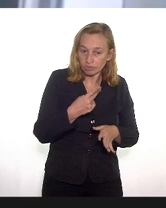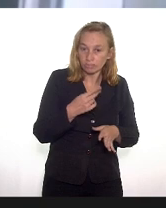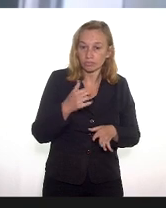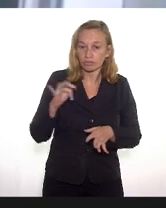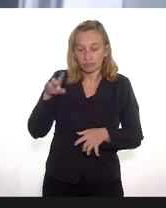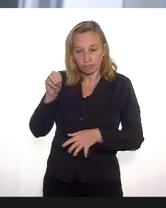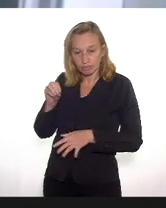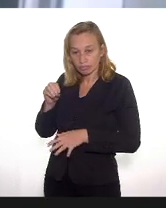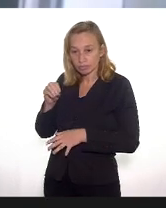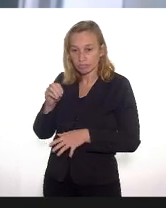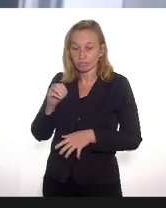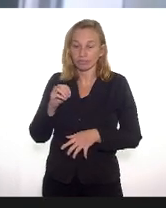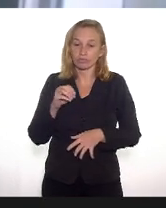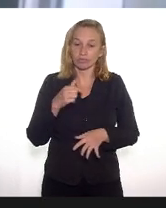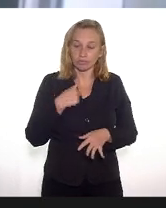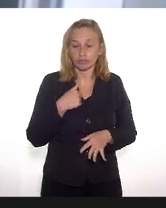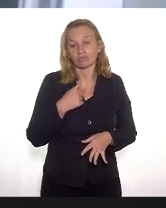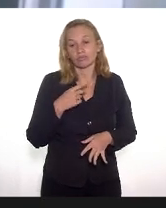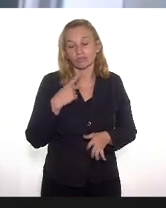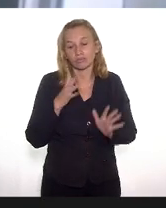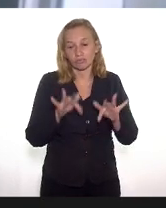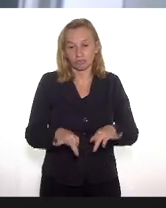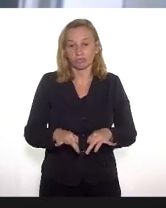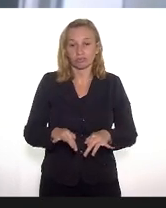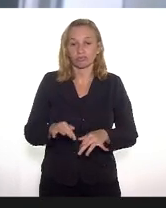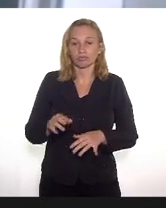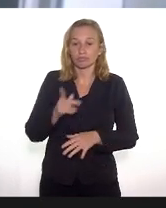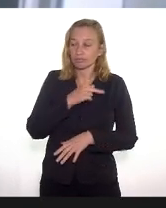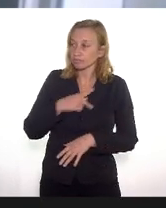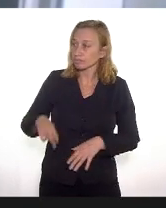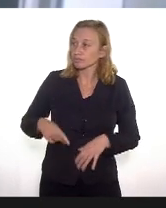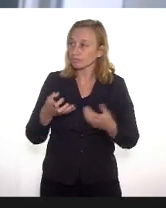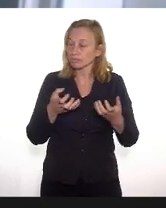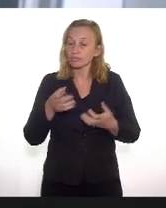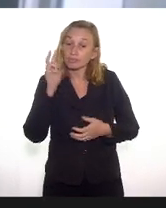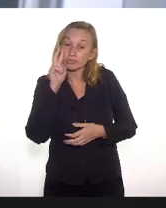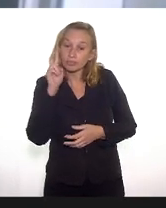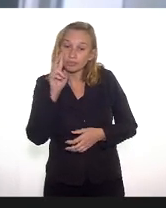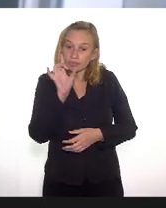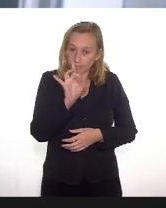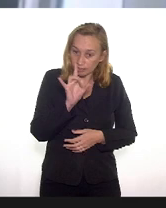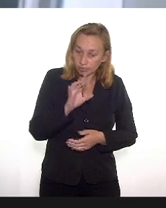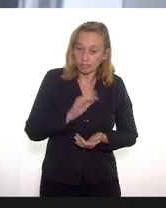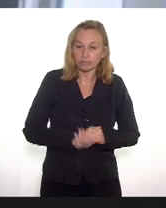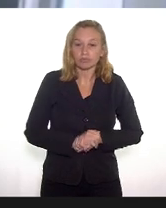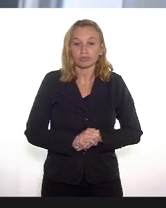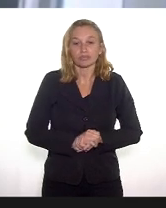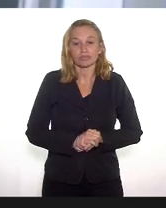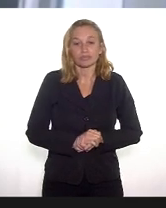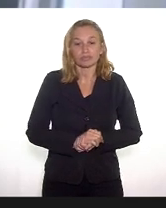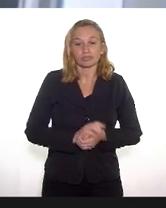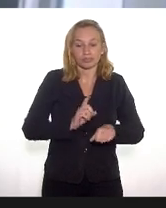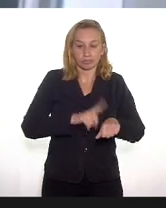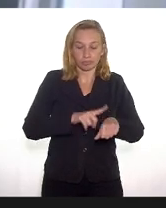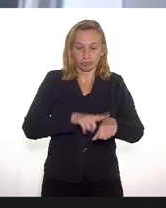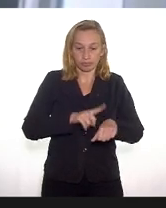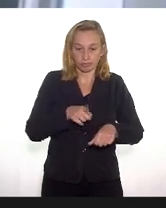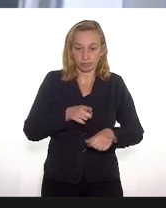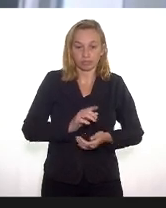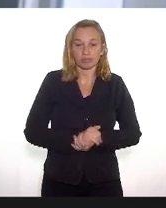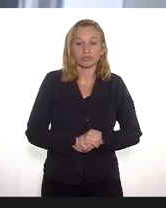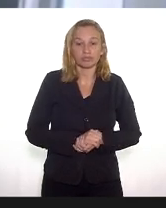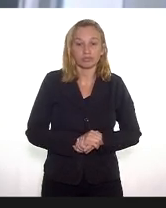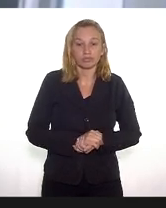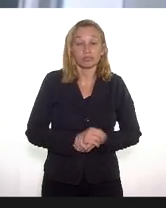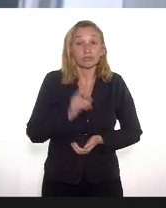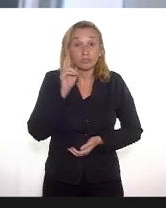fazemos uma saudação final. Então, para o presidente Rogério Pires, eu queria só lembrar, sem a pretensão aqui de esgotar tudo que apareceu,